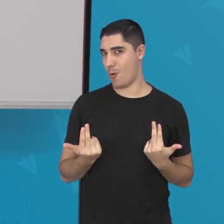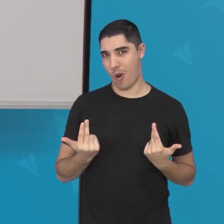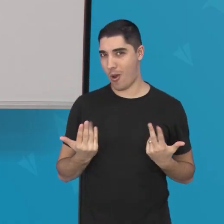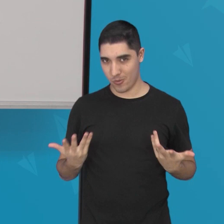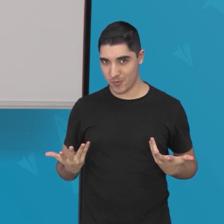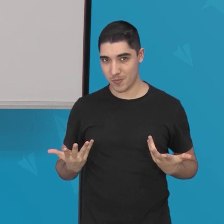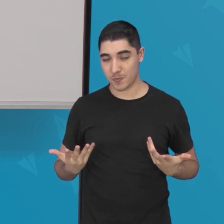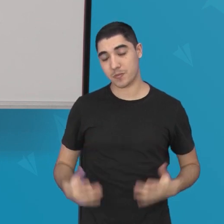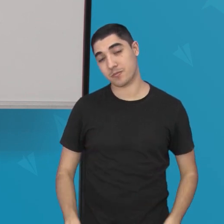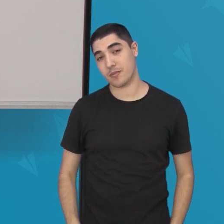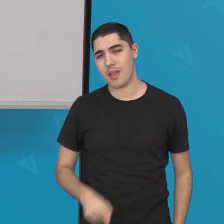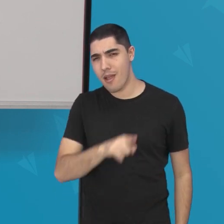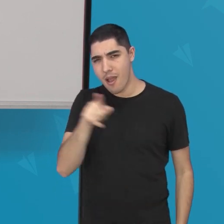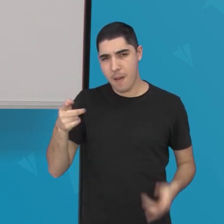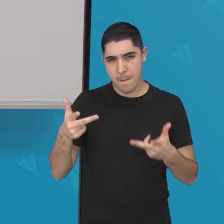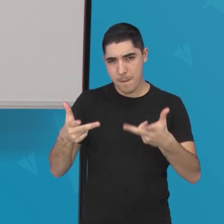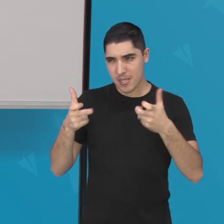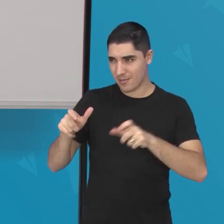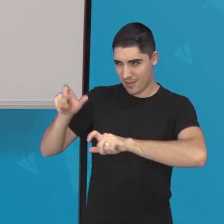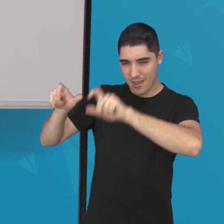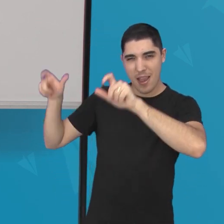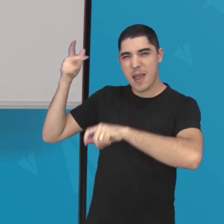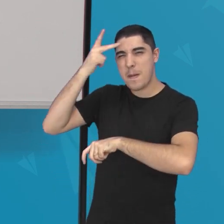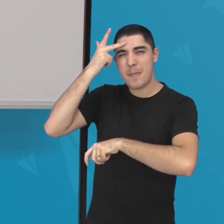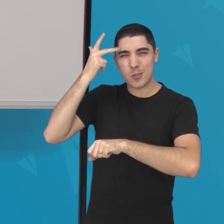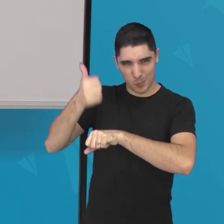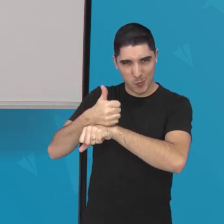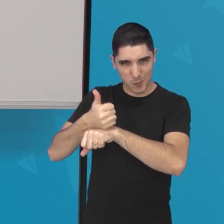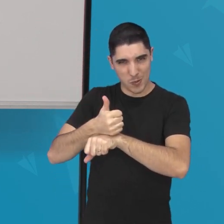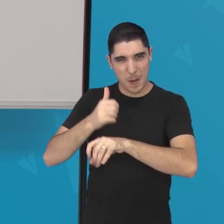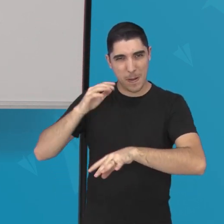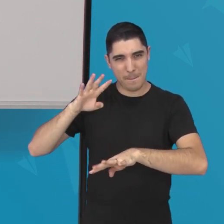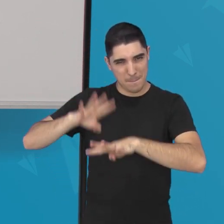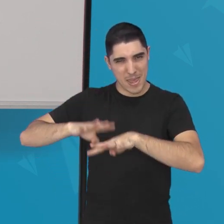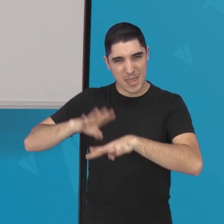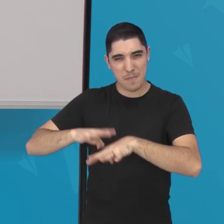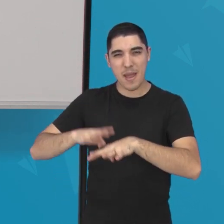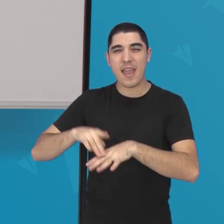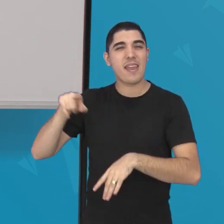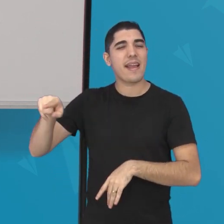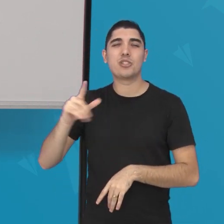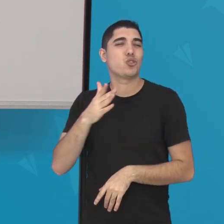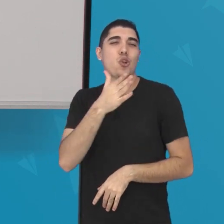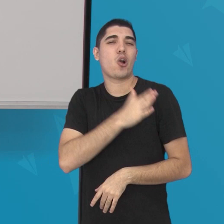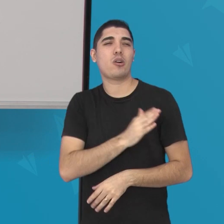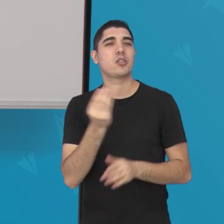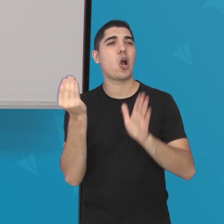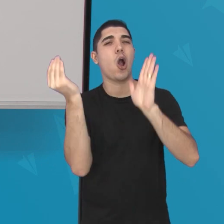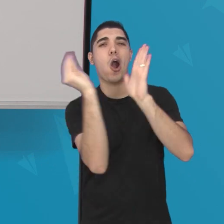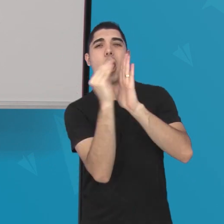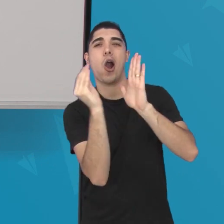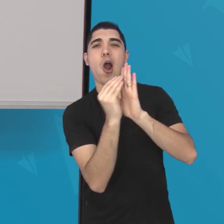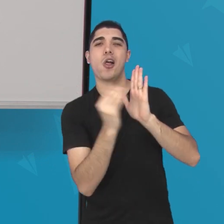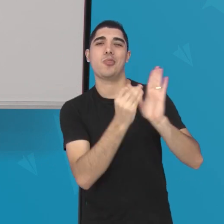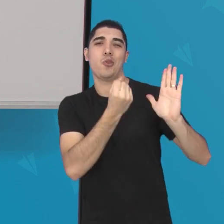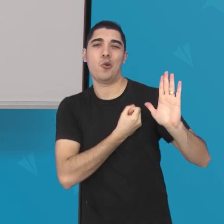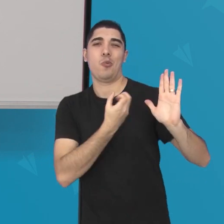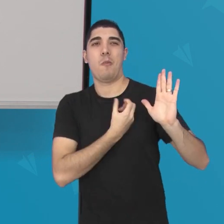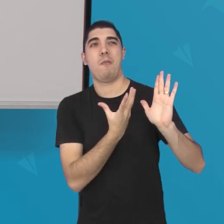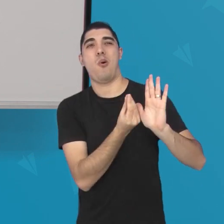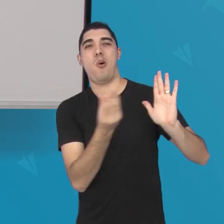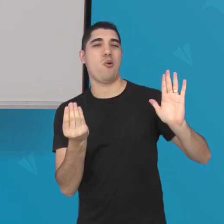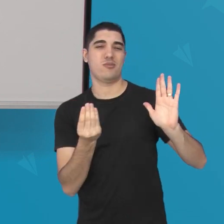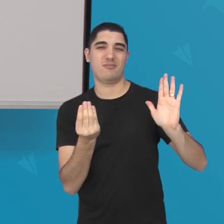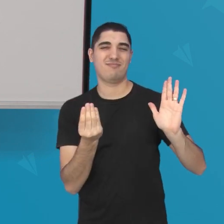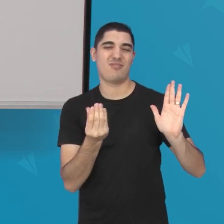Aqui. Vocês vão ver que os matemáticos economizam na notação, né? Principalmente quando a notação não agrega